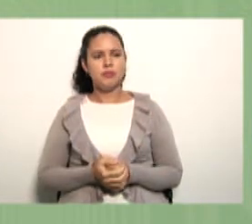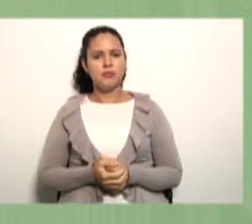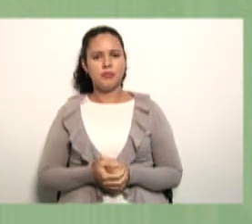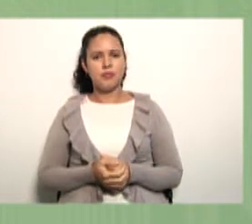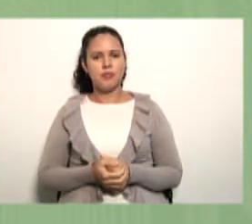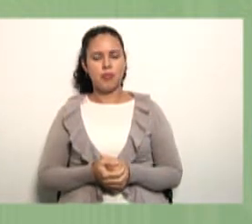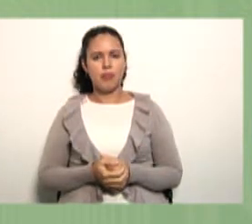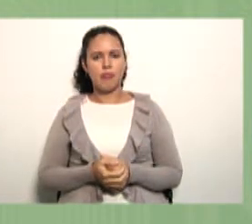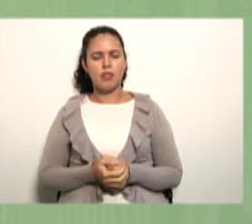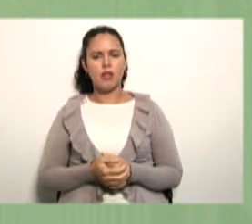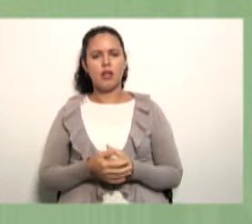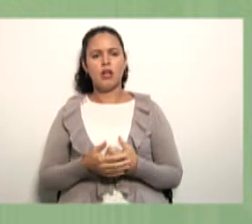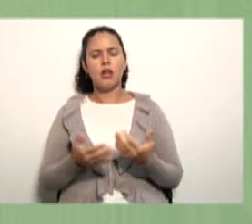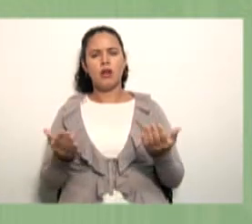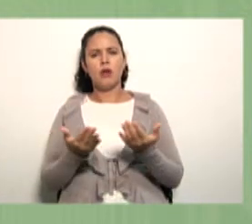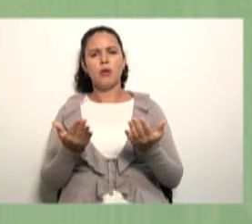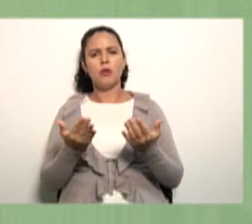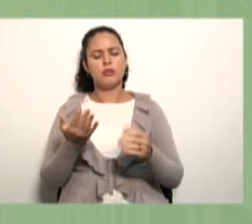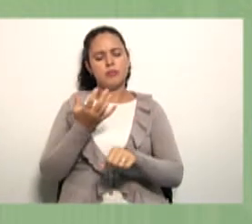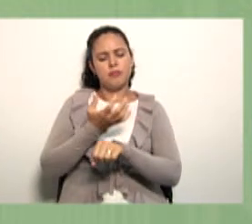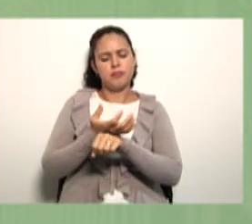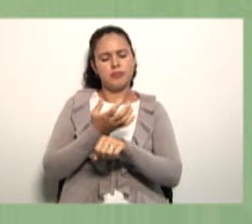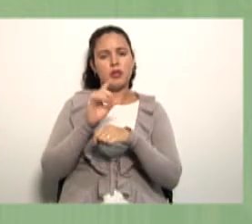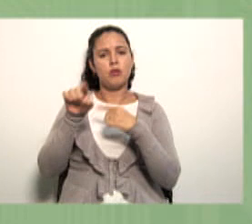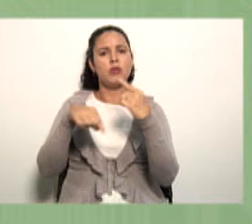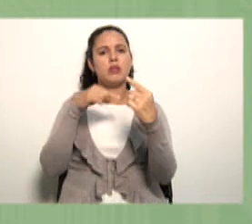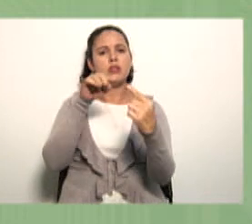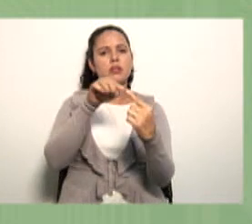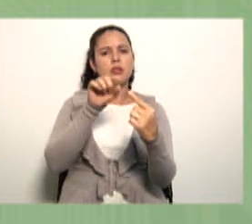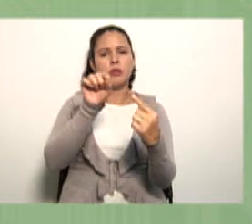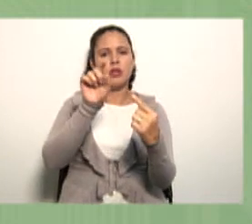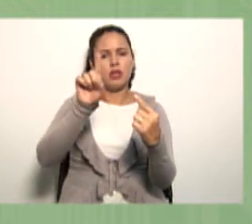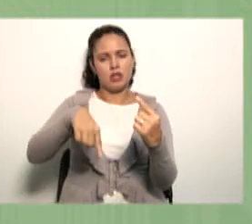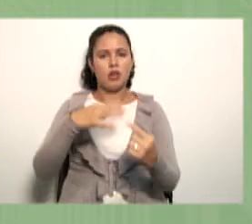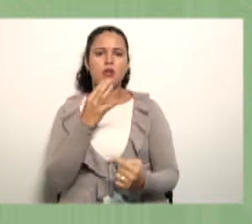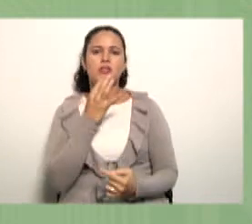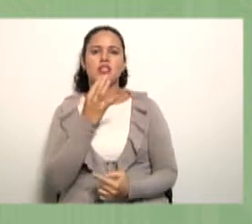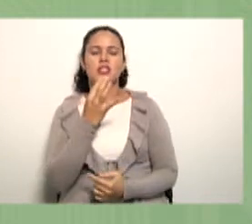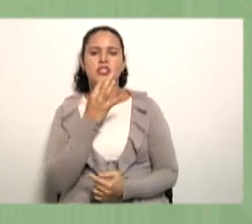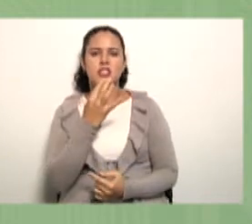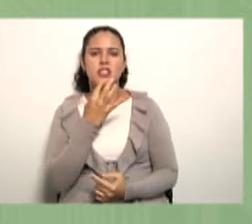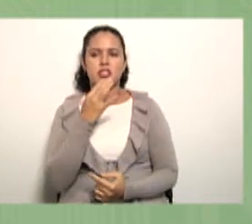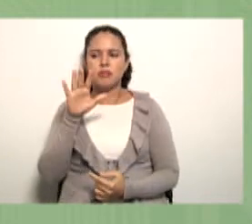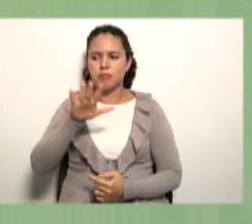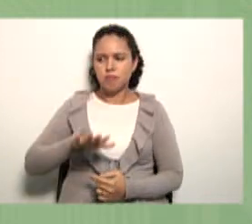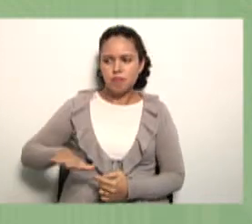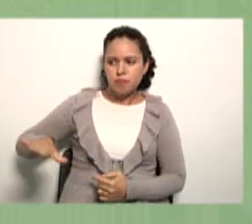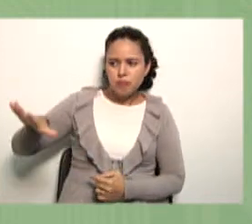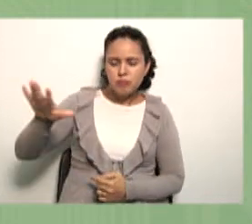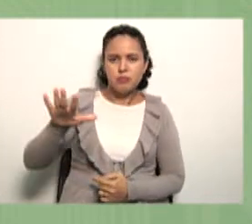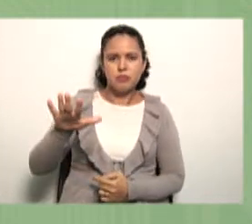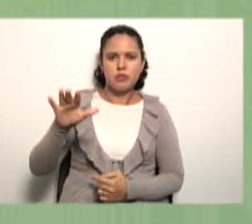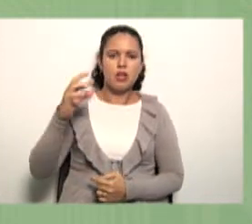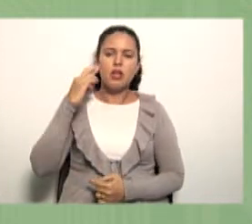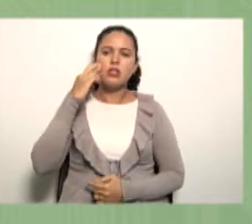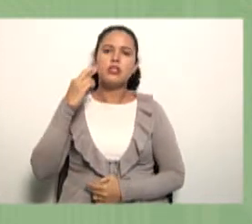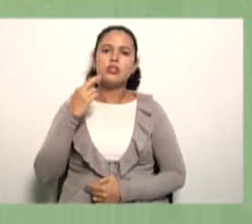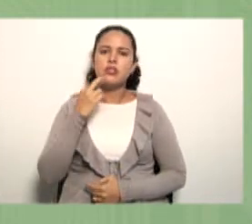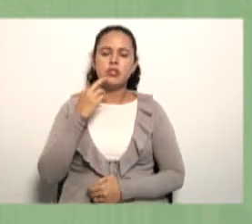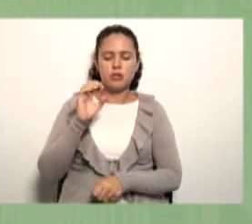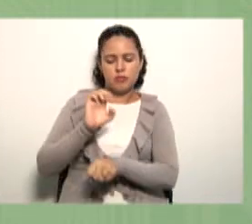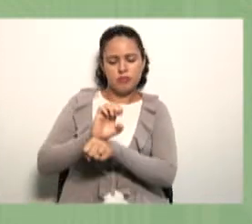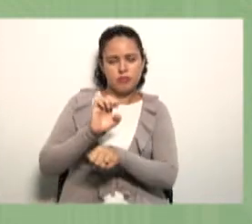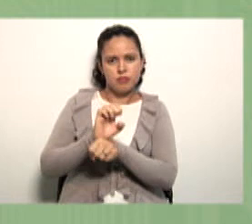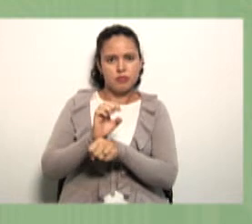E o objetivo da nossa disciplina é conhecer o cenário econômico regional do estado